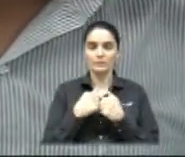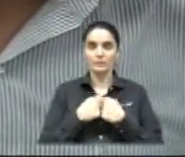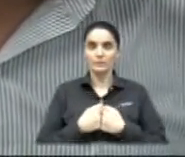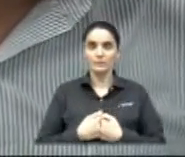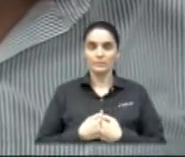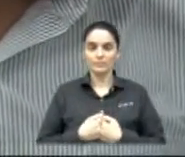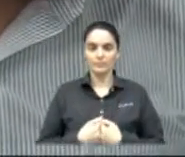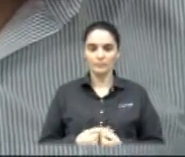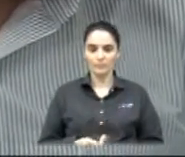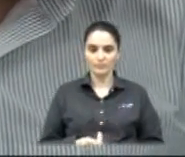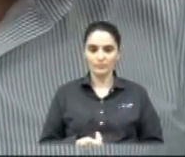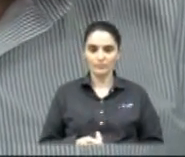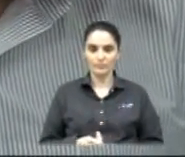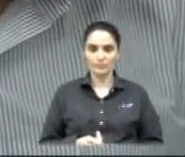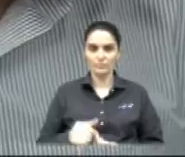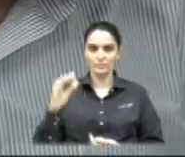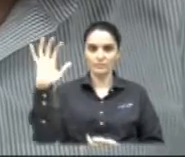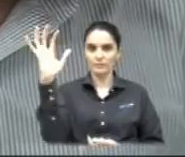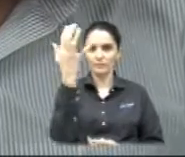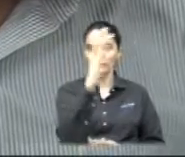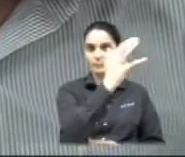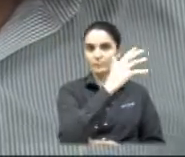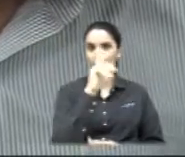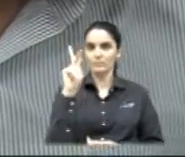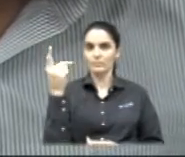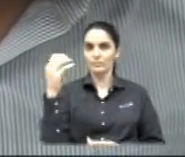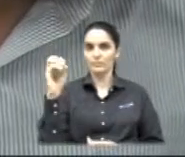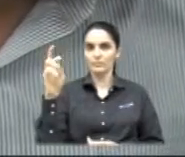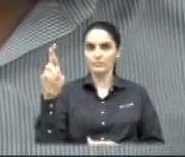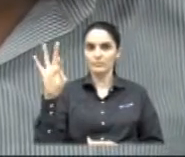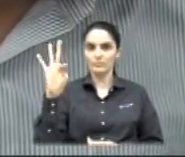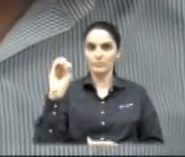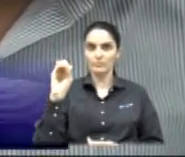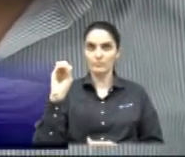A questão do horto florestal.